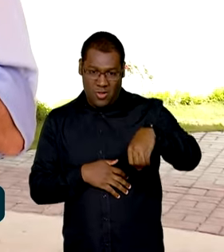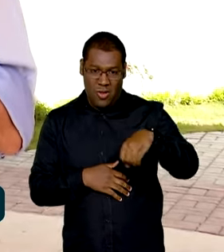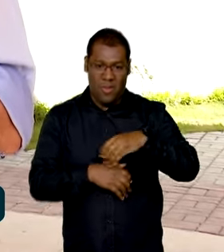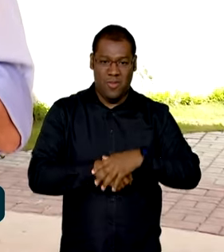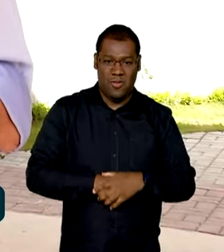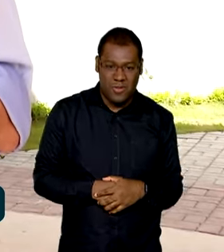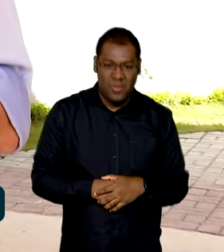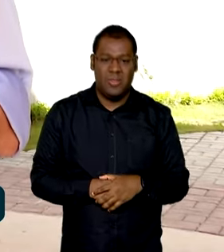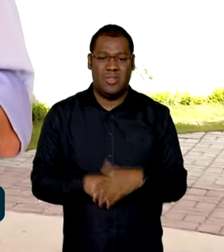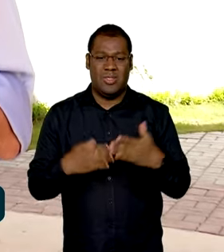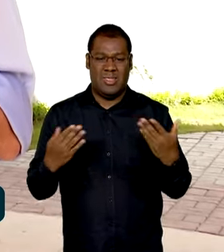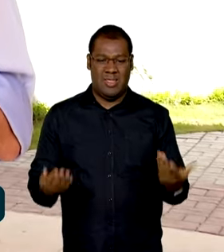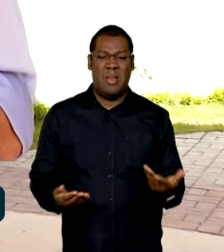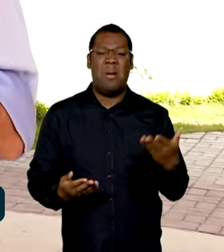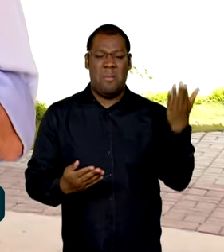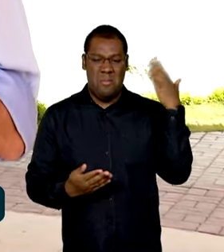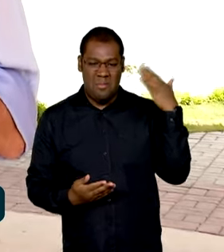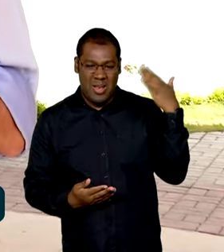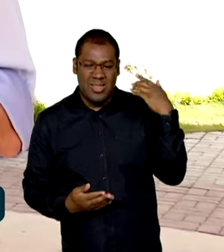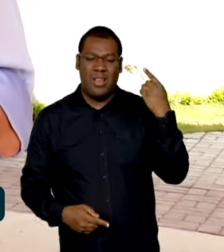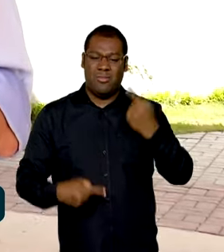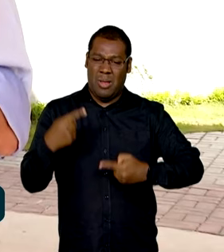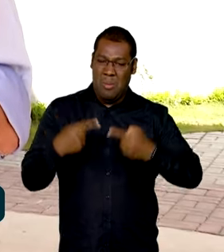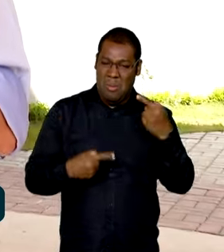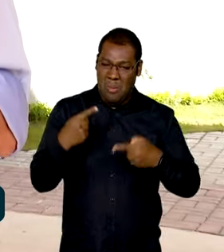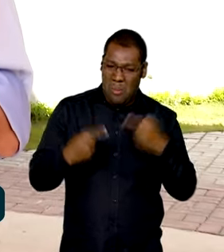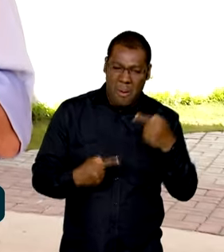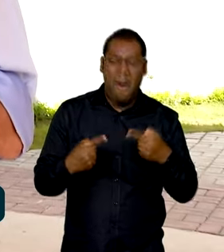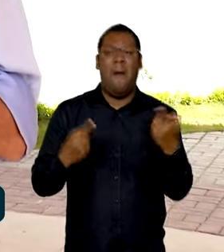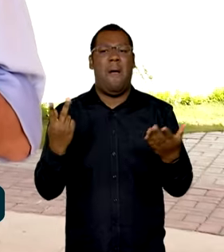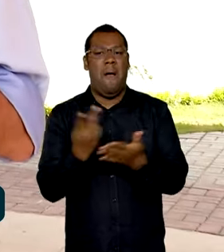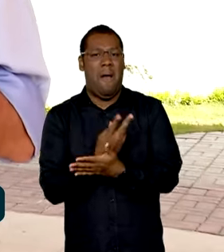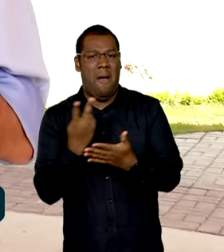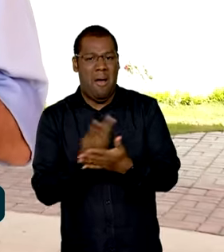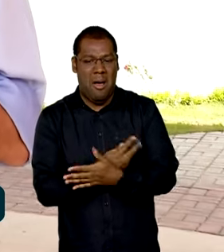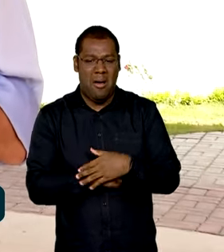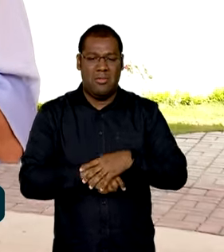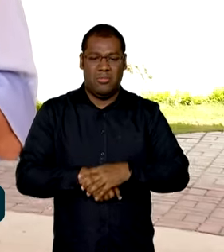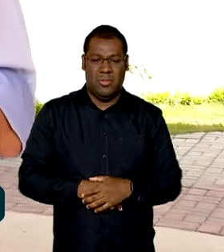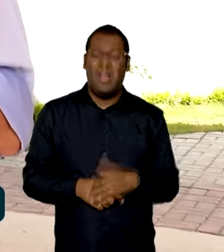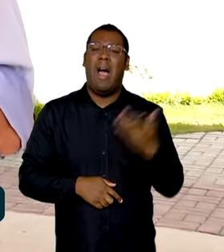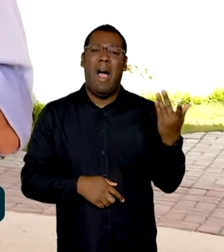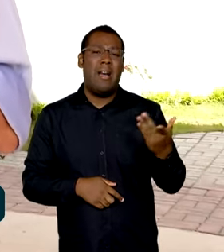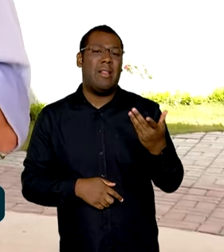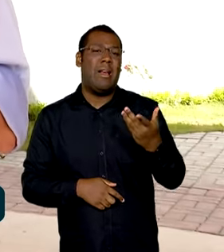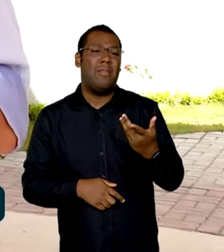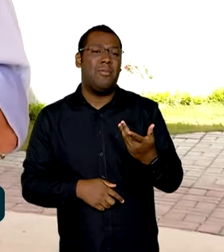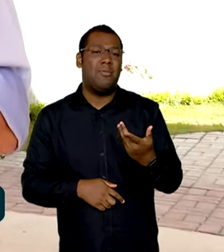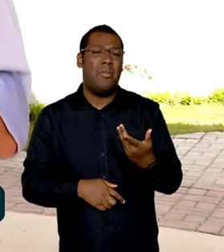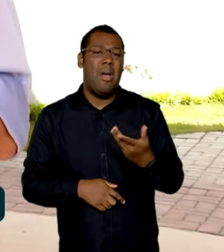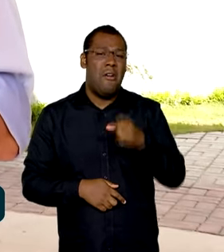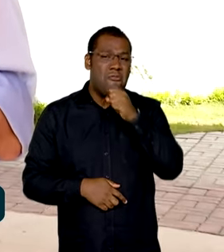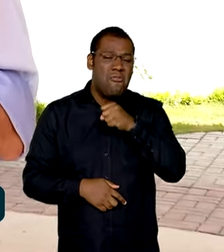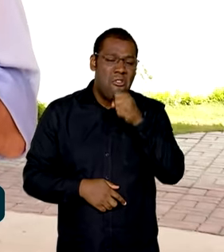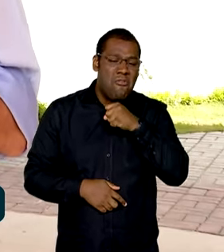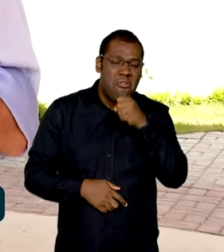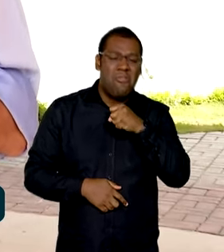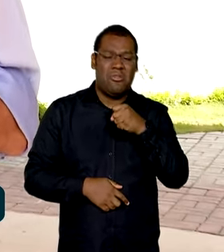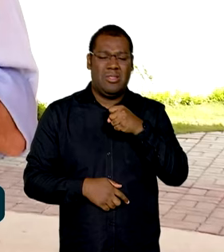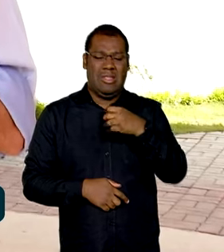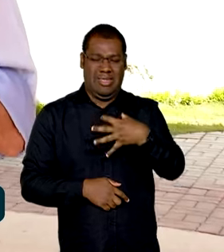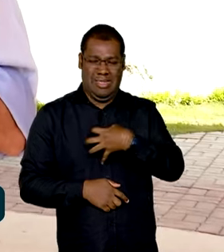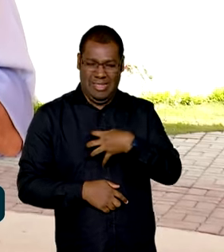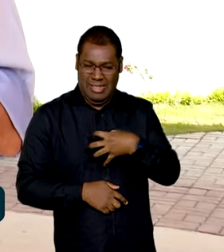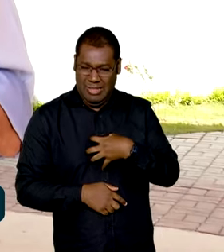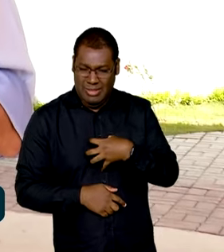causou tantas injustiças. E mesmo assim, o sofrimento de um avô pela morte de um netinho foi invadido por postagens de ódio